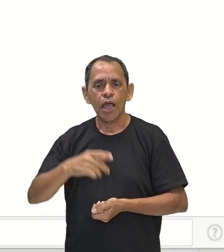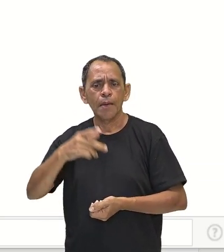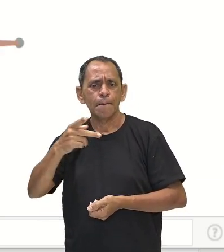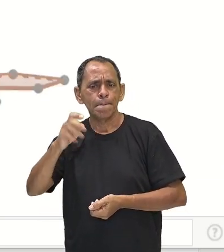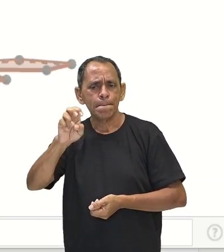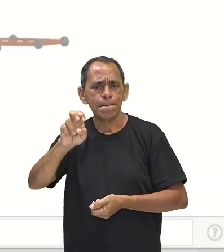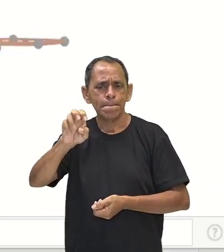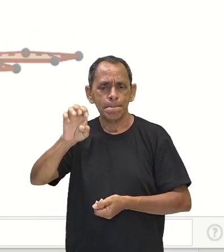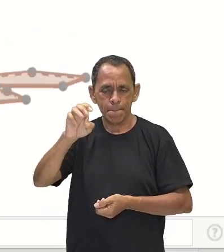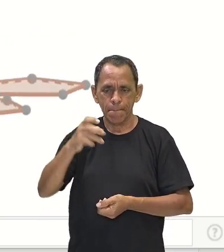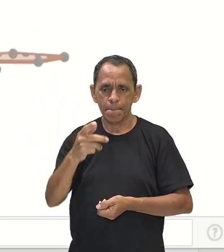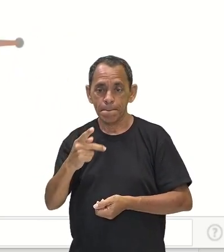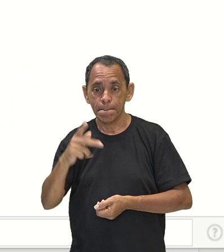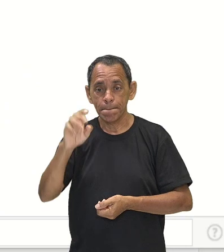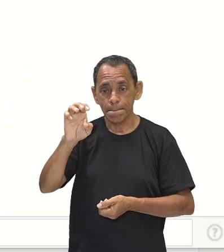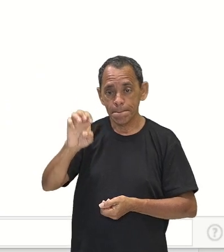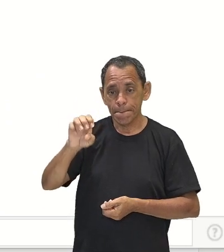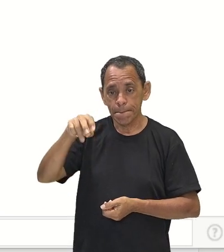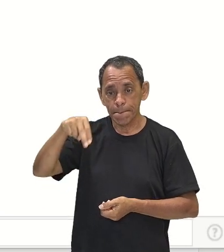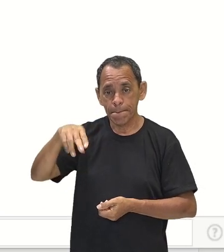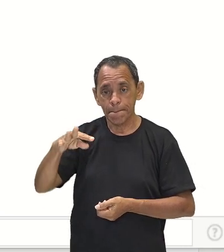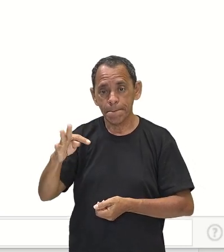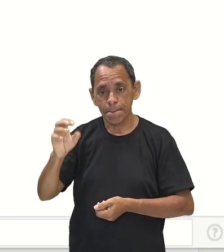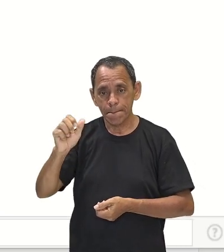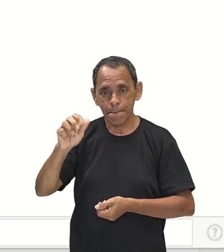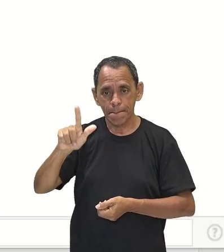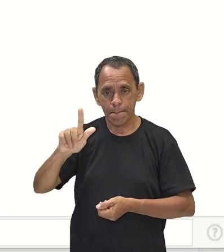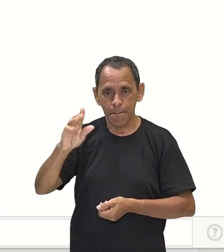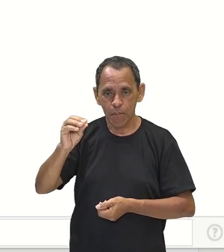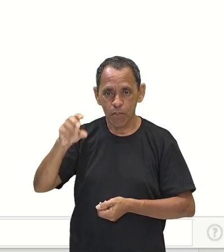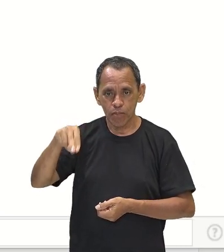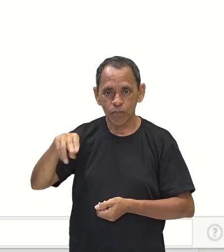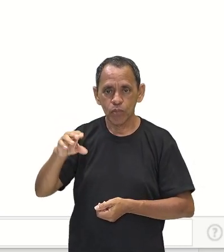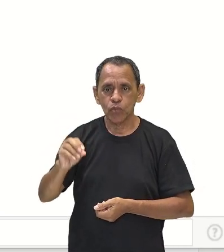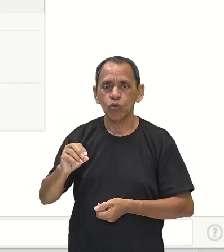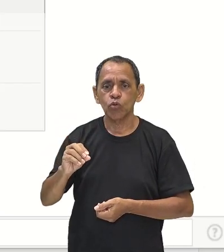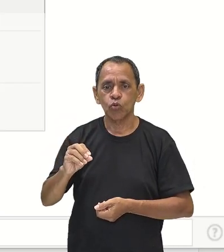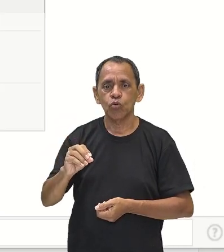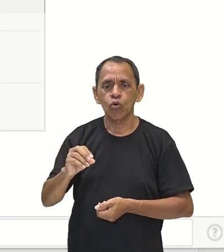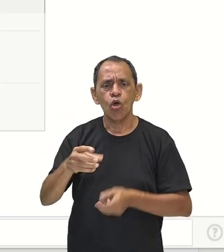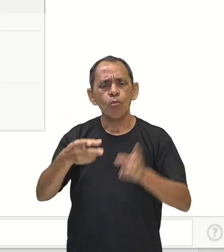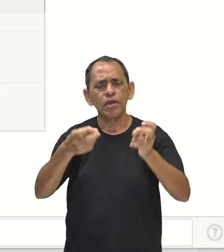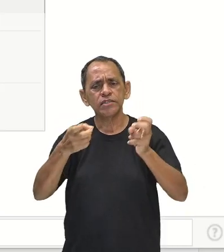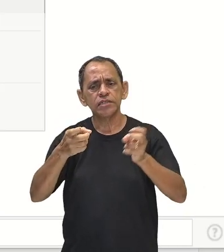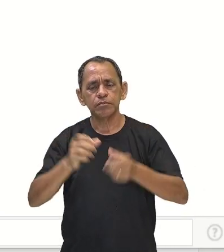nós vamos observar que o mesmo, vou colocar aqui de frente,